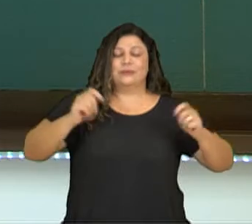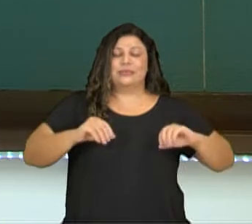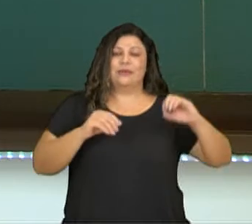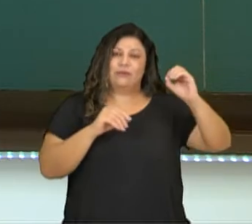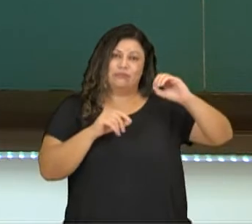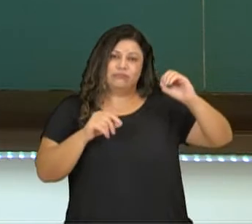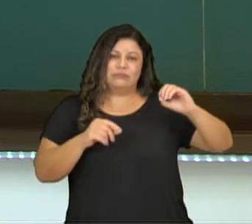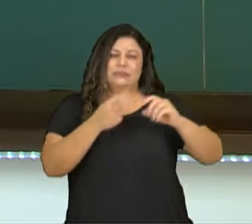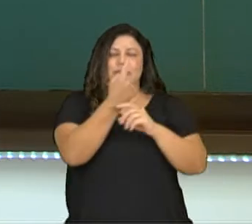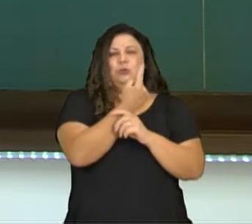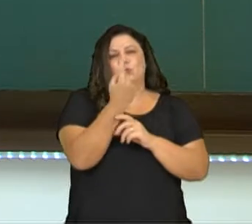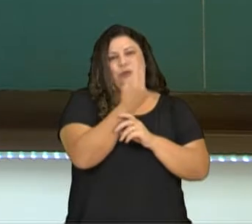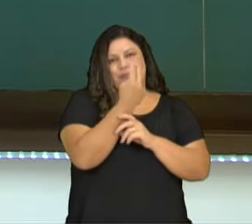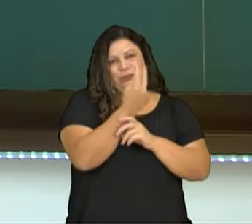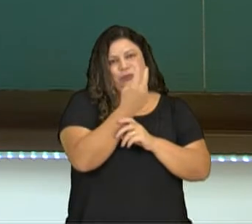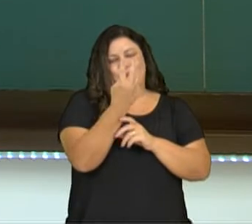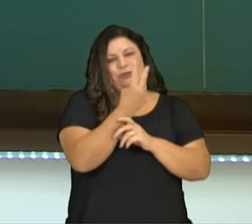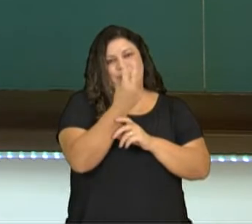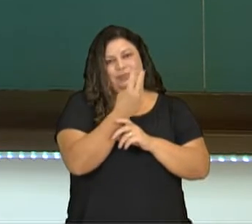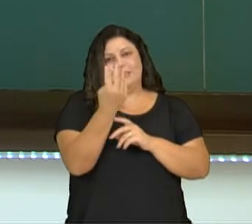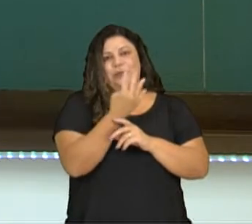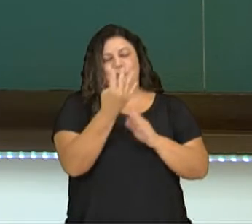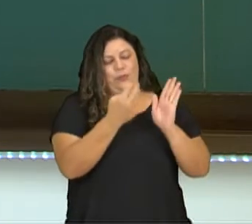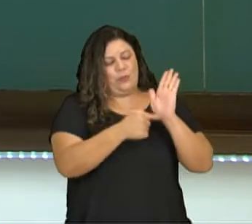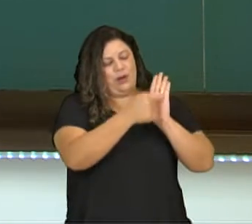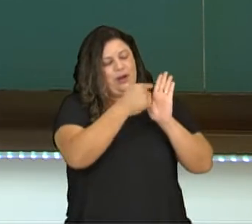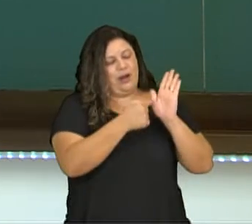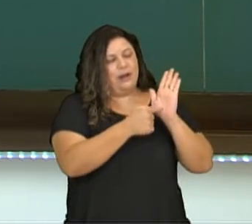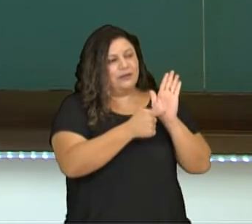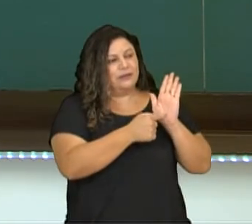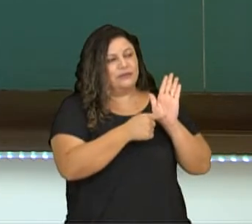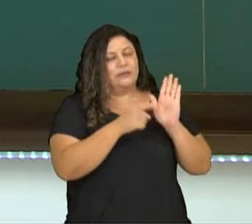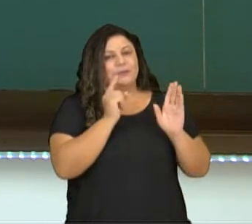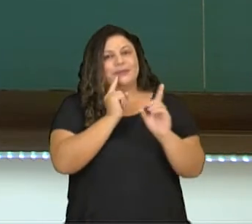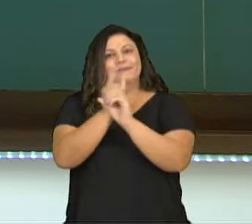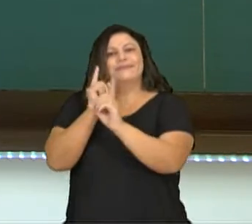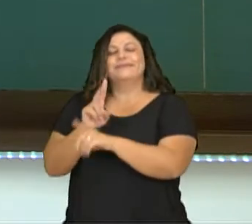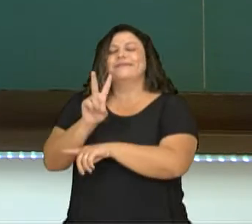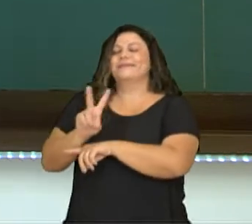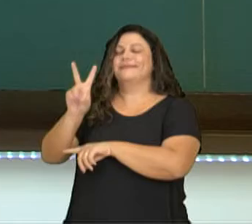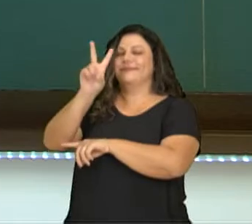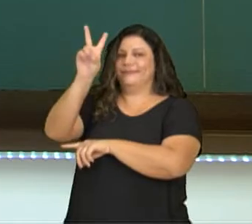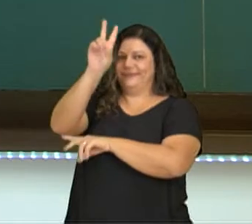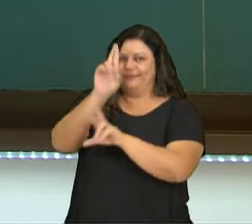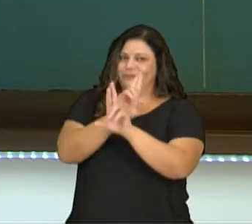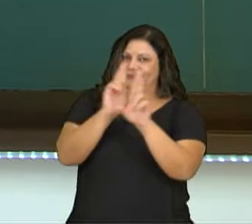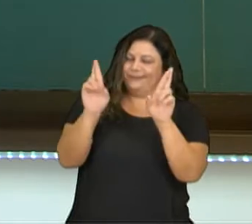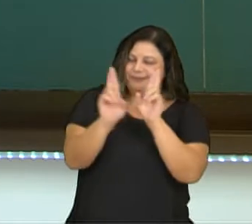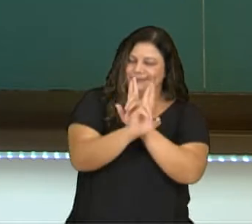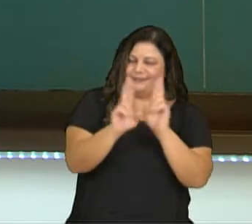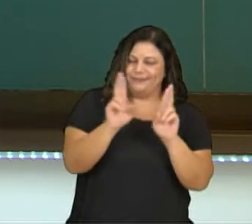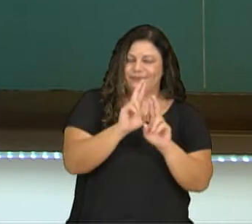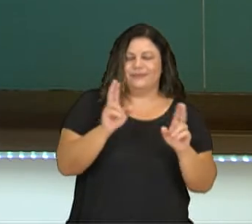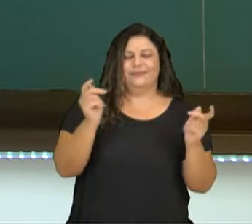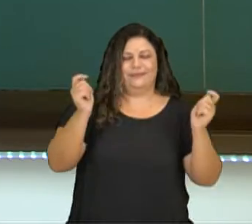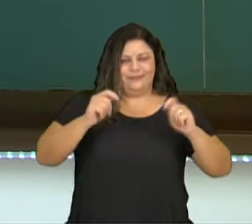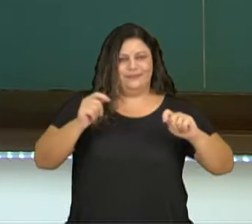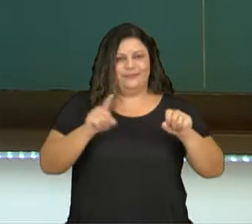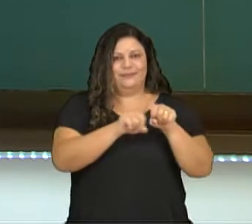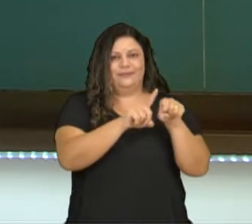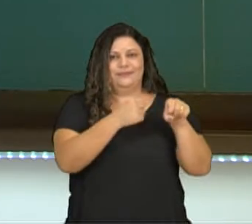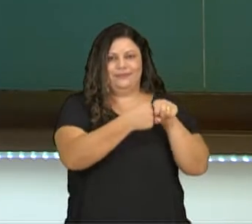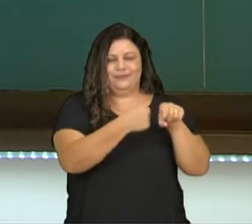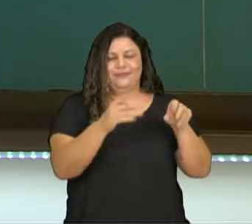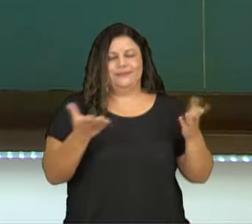segundo, terceiro ou quarto quadrantes para encontrar os seus valores das suas relações trigonométricas. Tá bom?